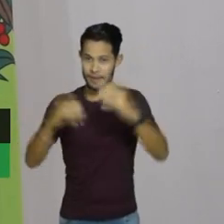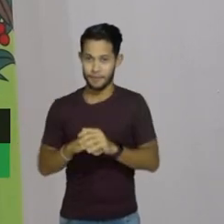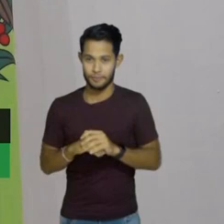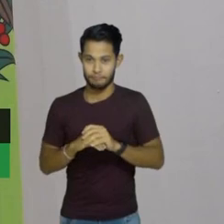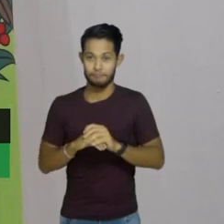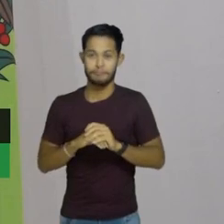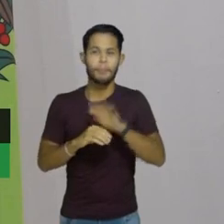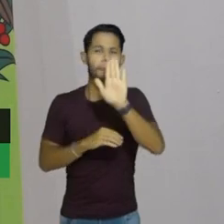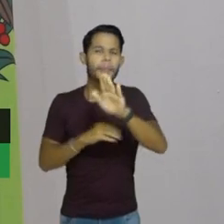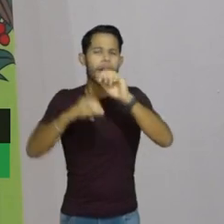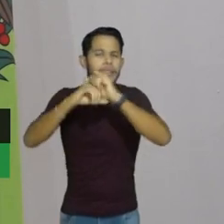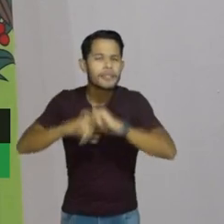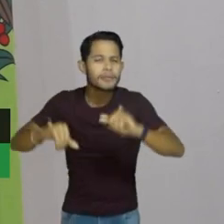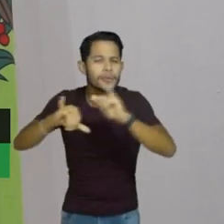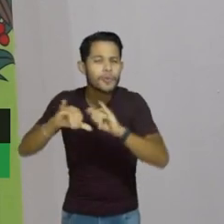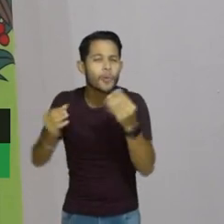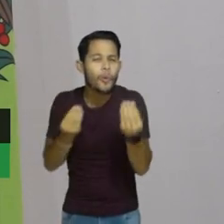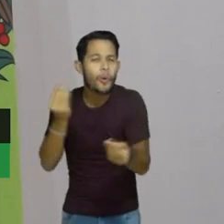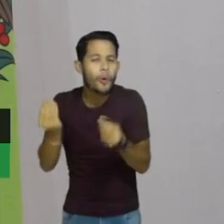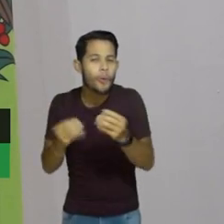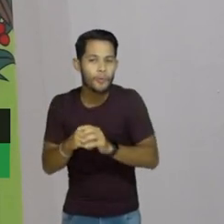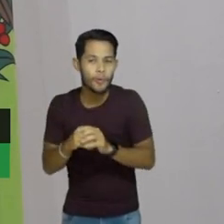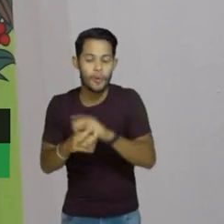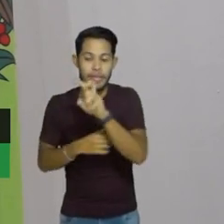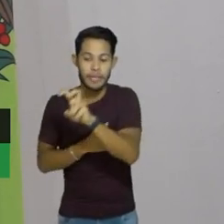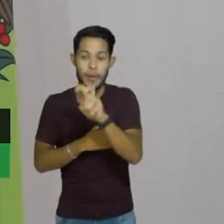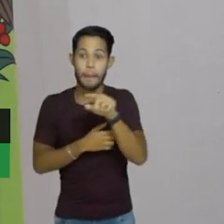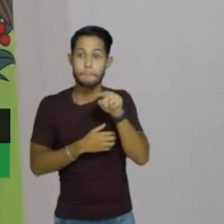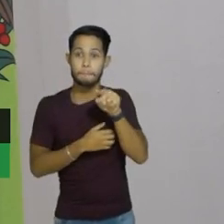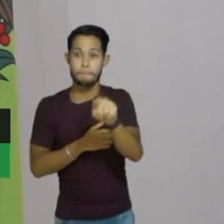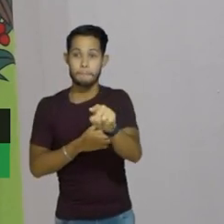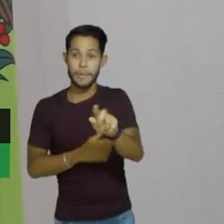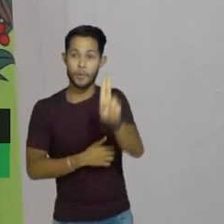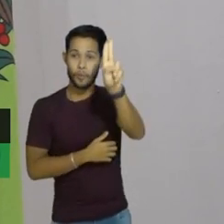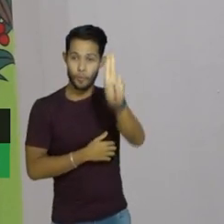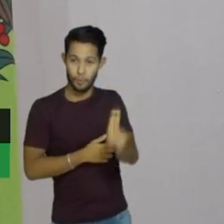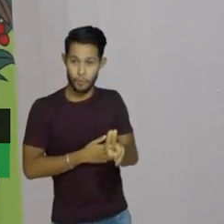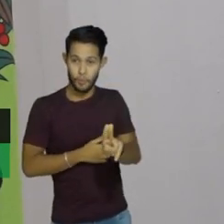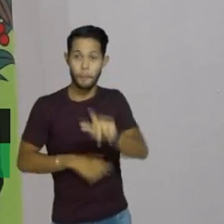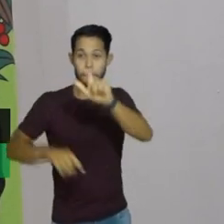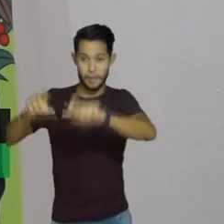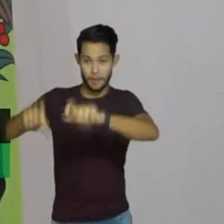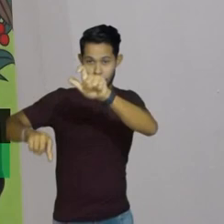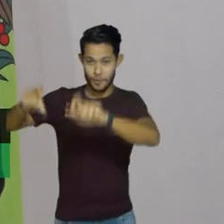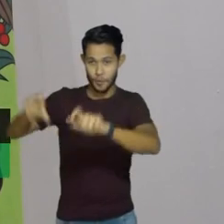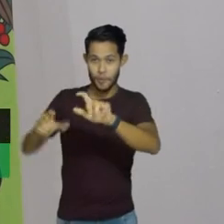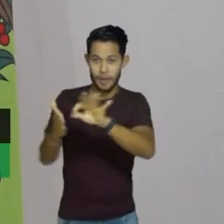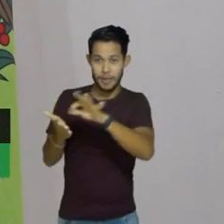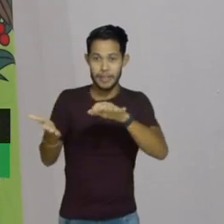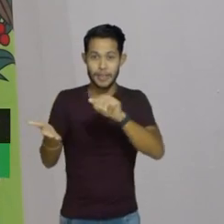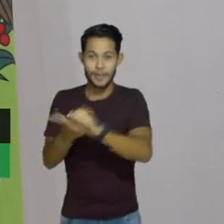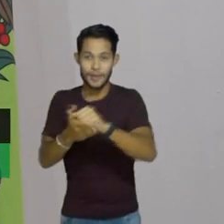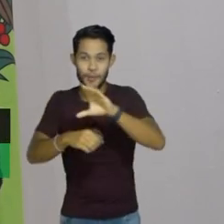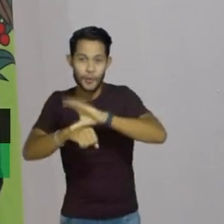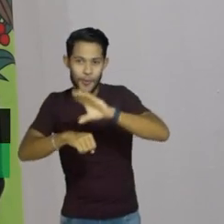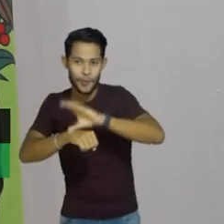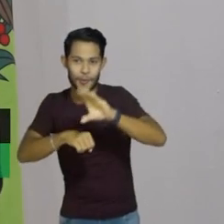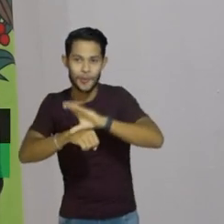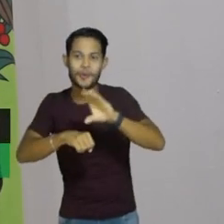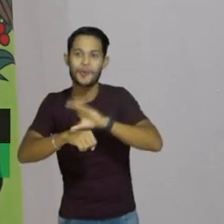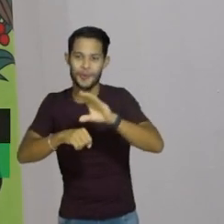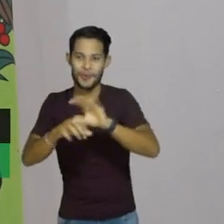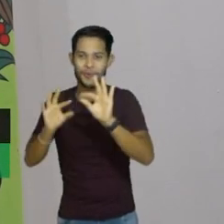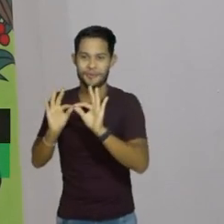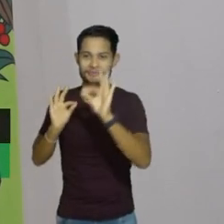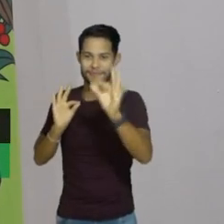alcance, 55 mil usuários inscritos nos cursos de educação à distância. E para o orgulho nosso aqui de Santa Catarina, nós